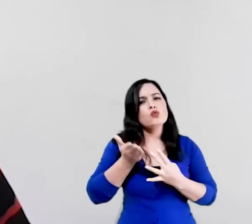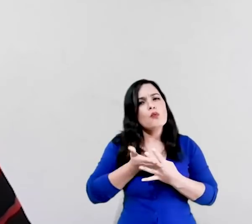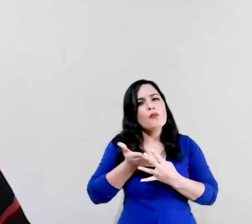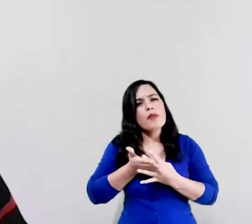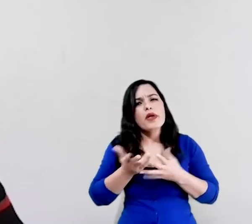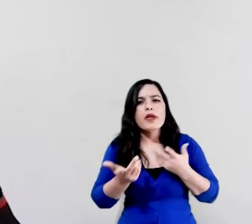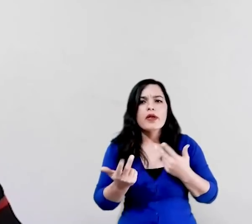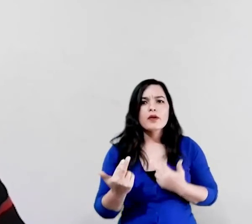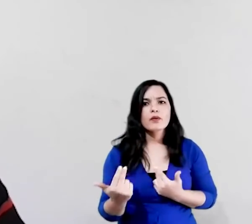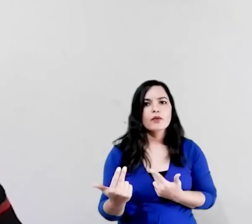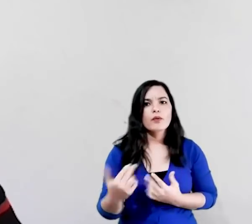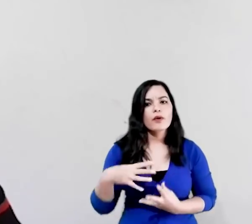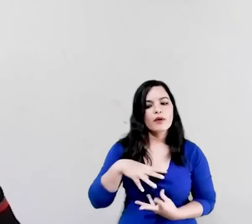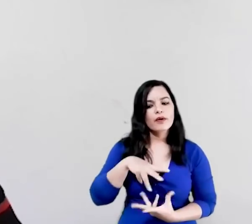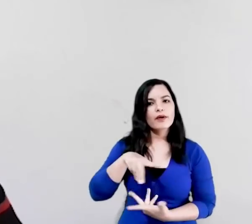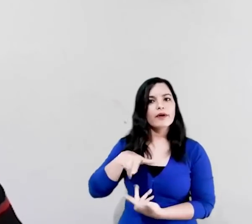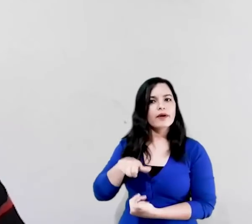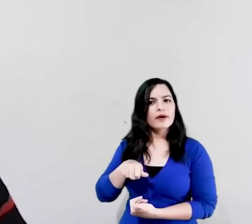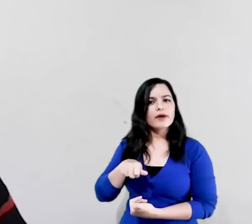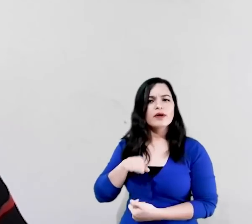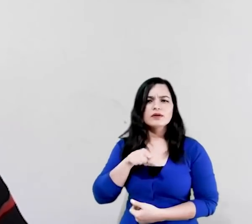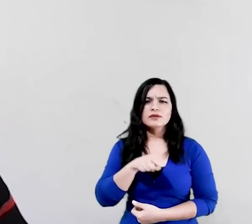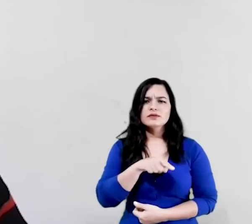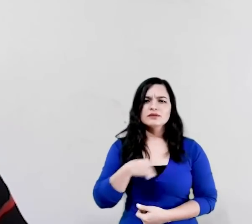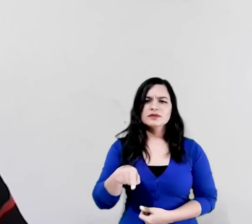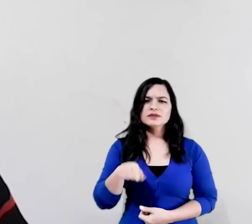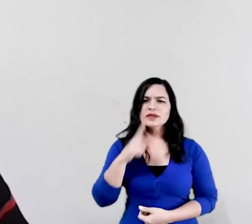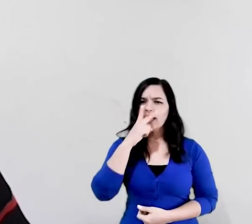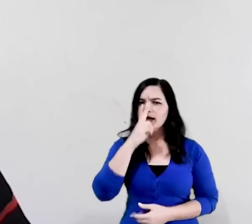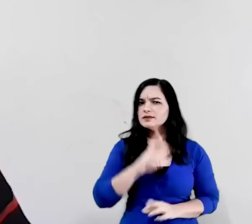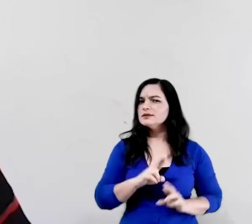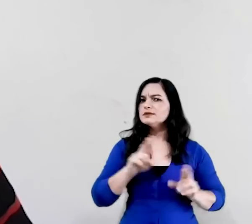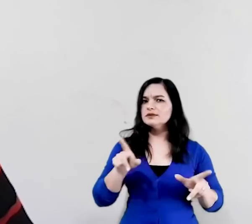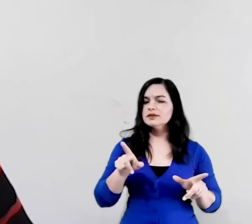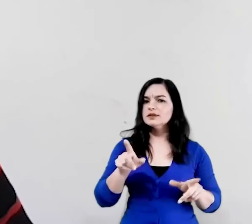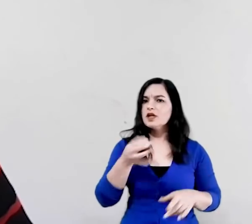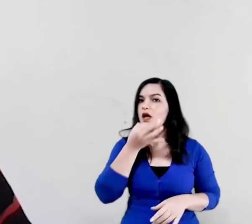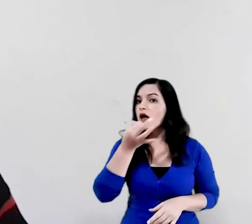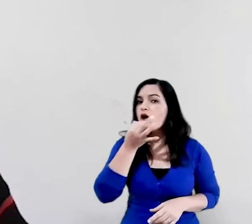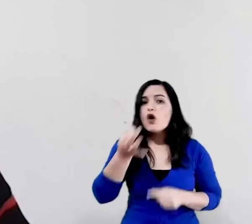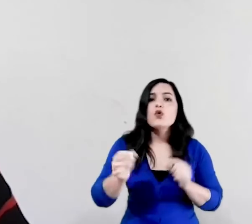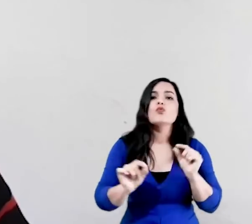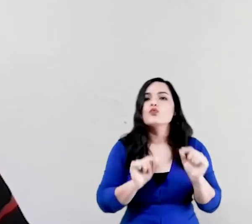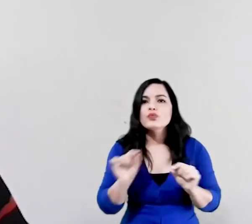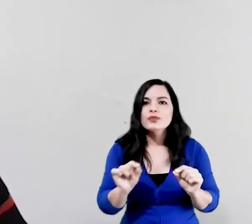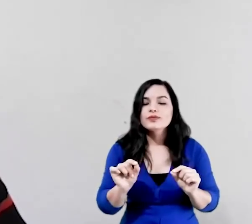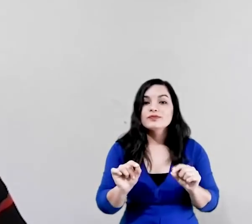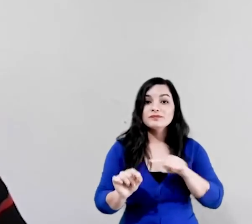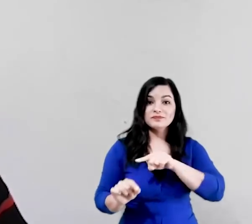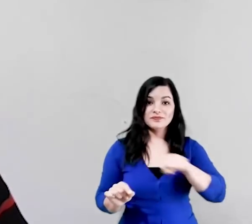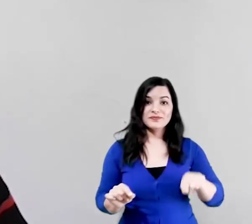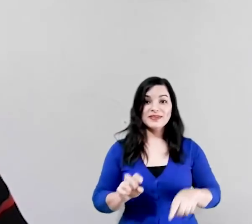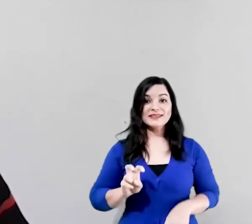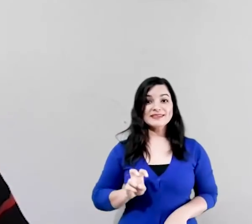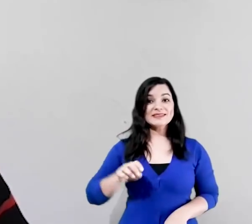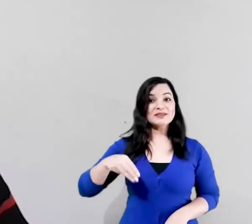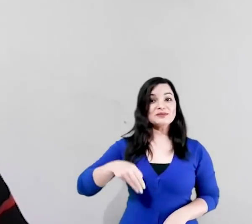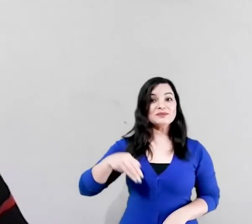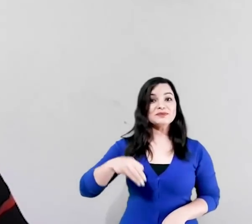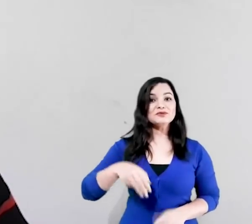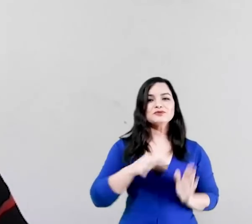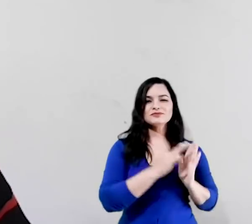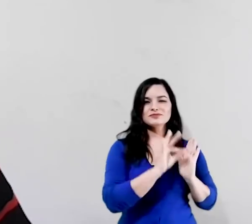planeta Terra, faz alguma diferença na sua opinião? Você vai ter aí mais 5 minutinhos para realizar o